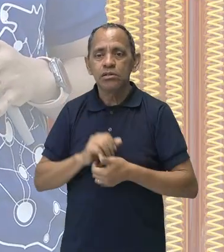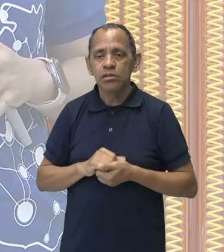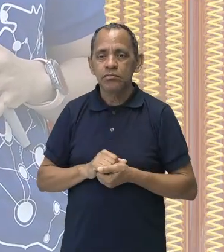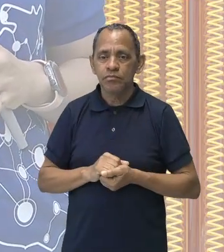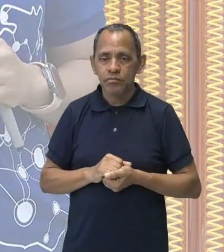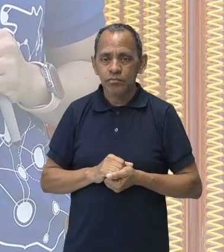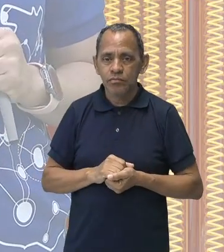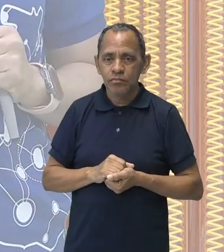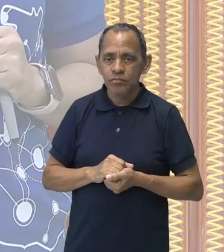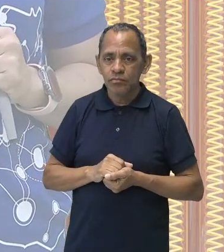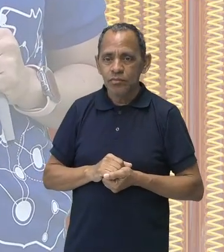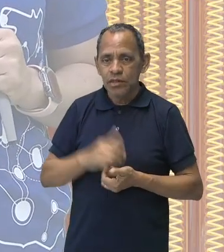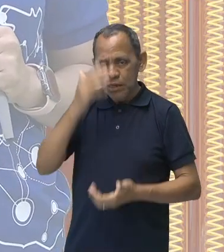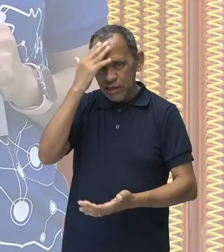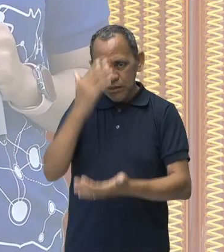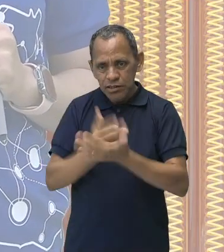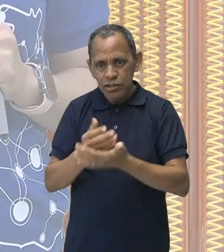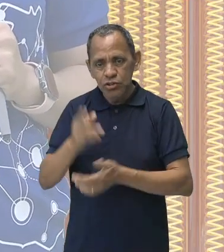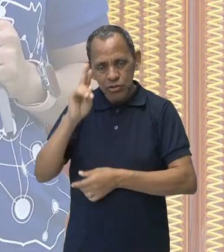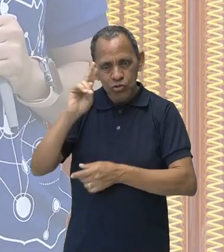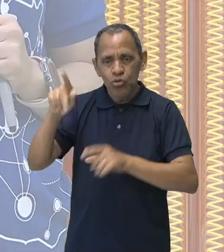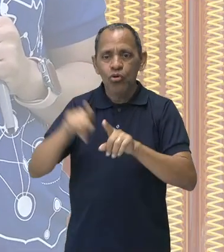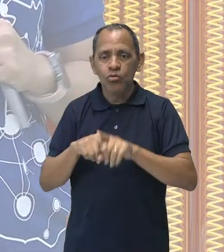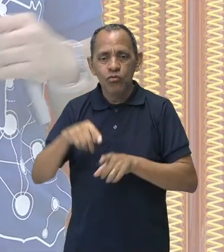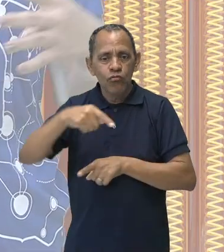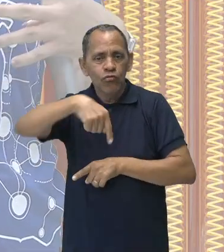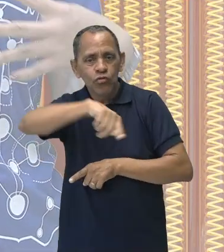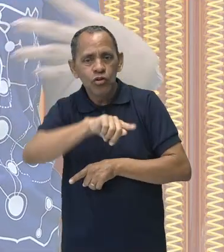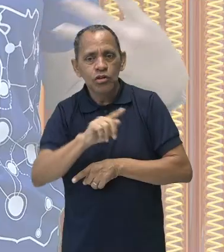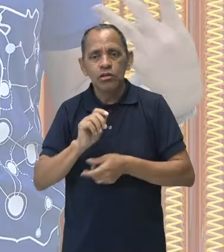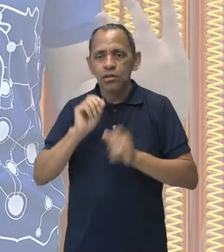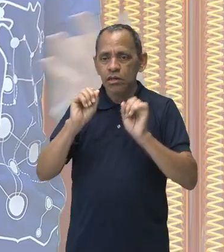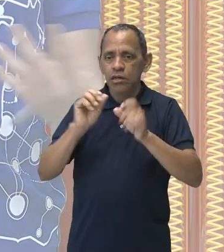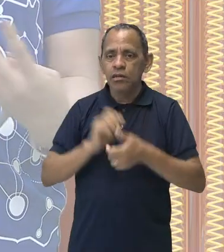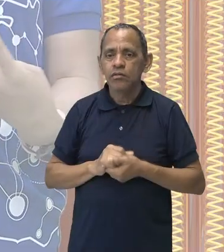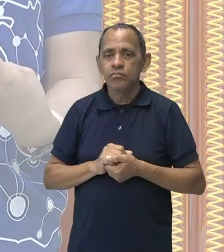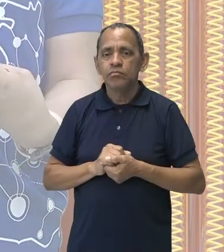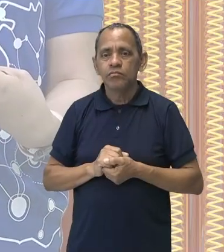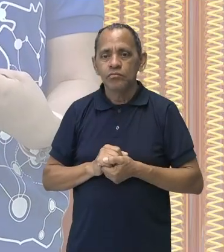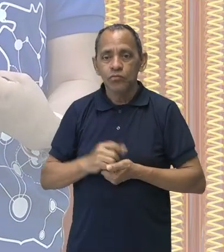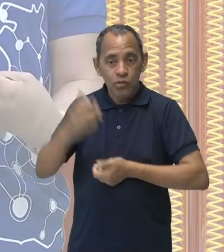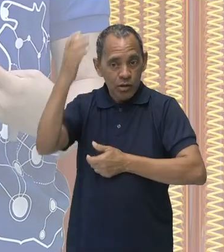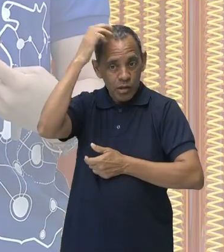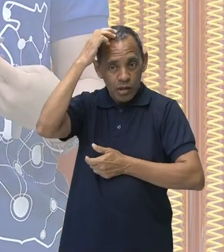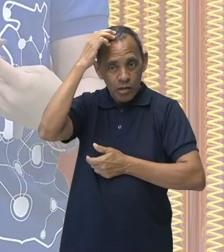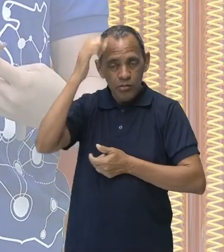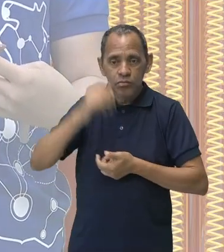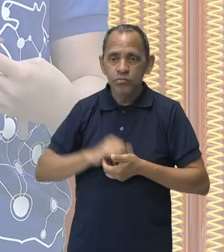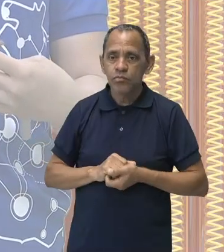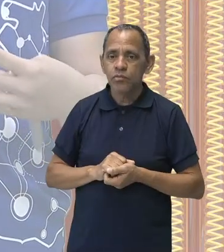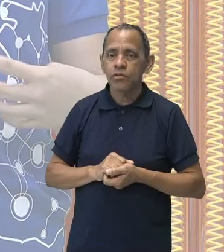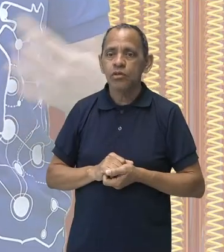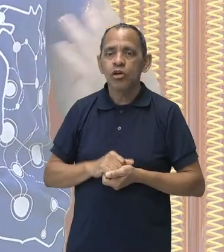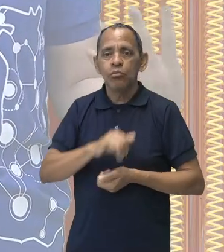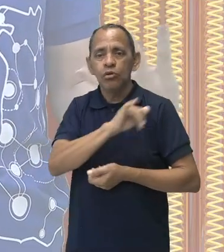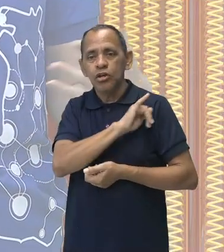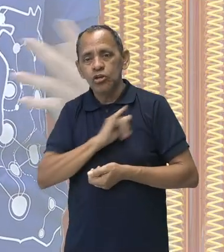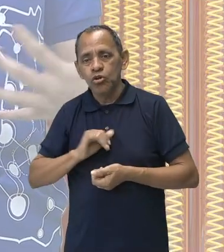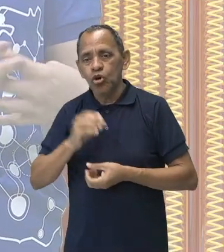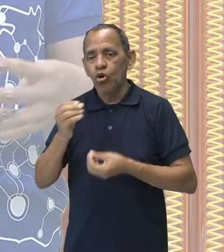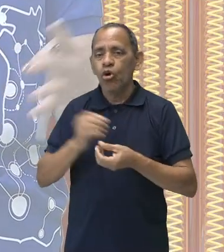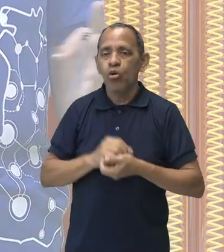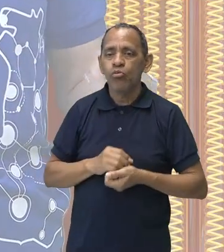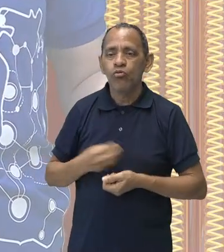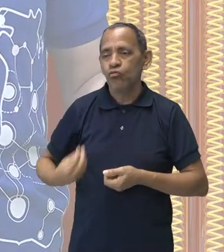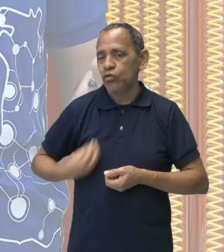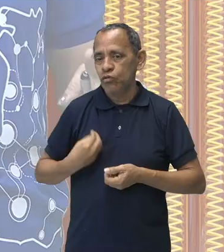Bem-aventurado Senhor, para vós o reino do céu. Por quê? Porque o imperador ainda vivia de uma forma luxuosa